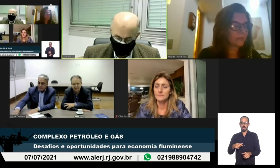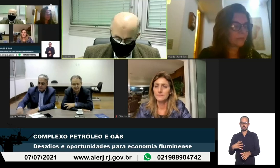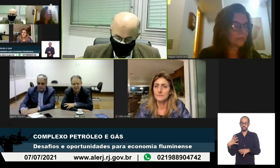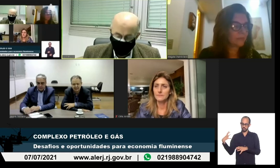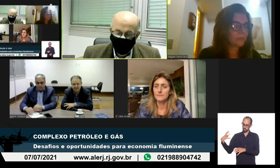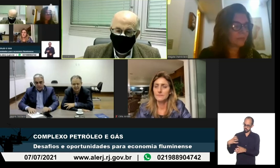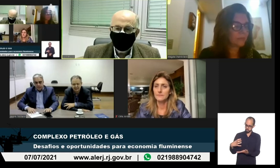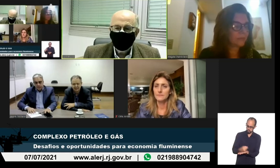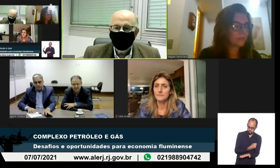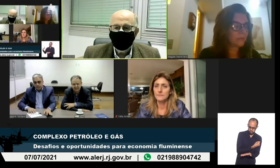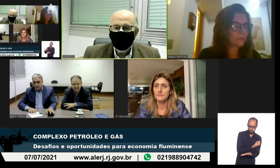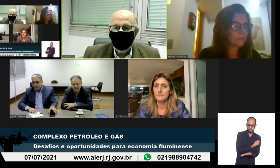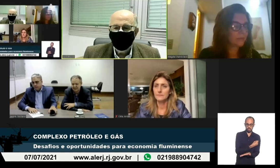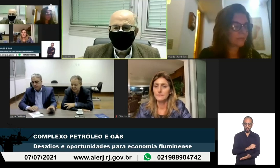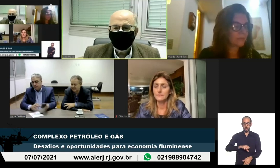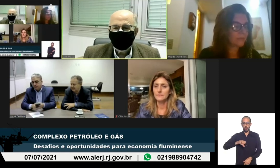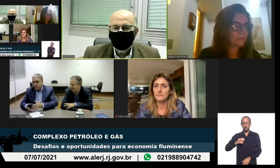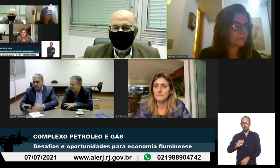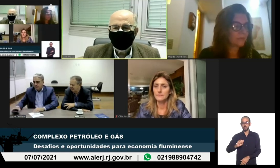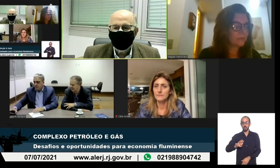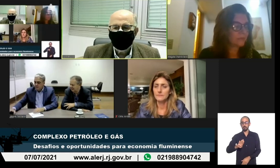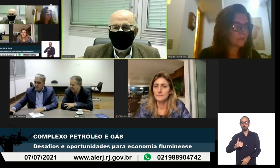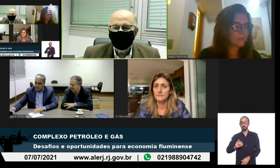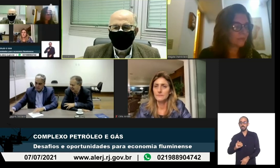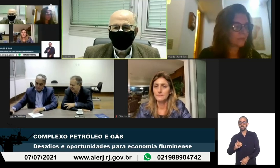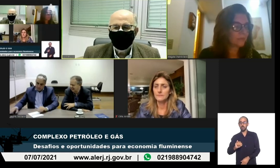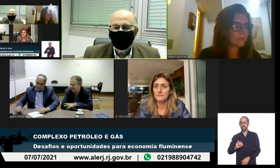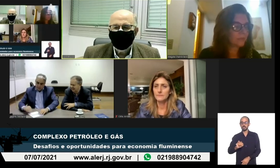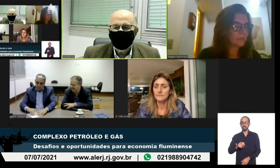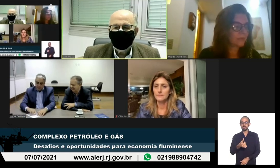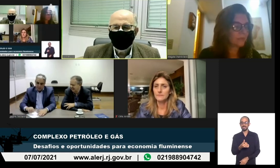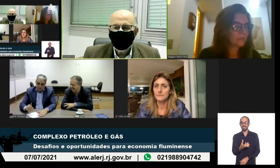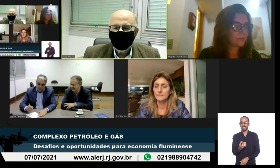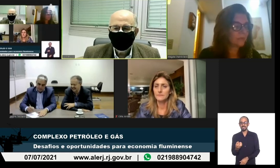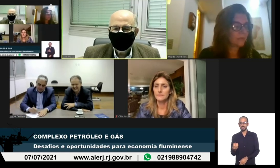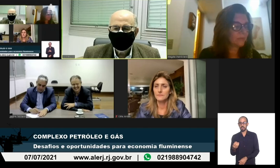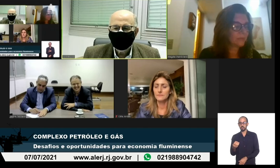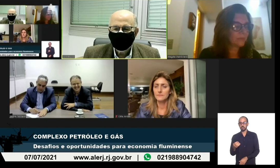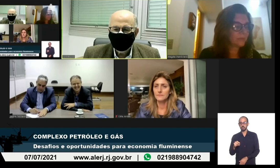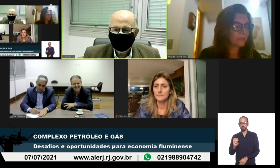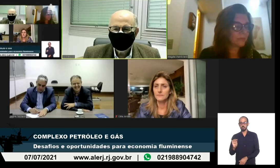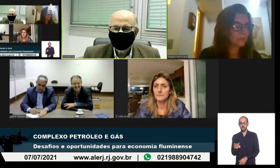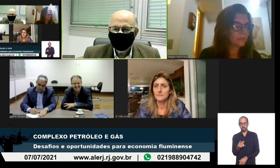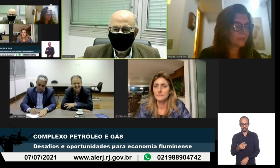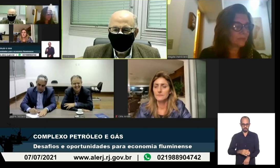ICMS, 8 bilhões e 600 milhões de reais.